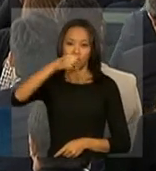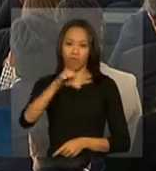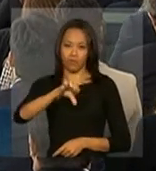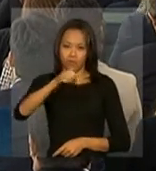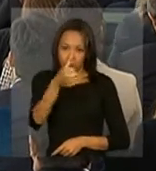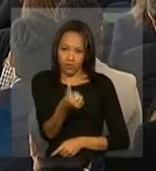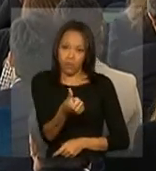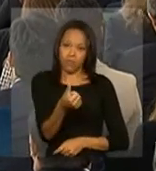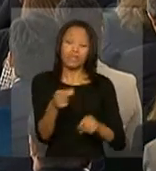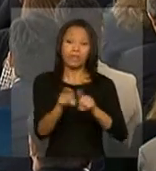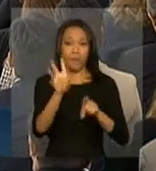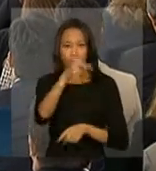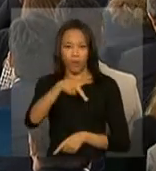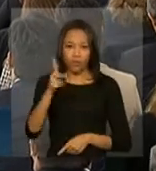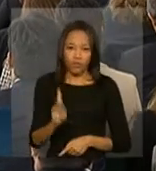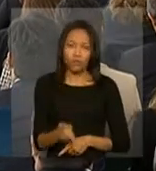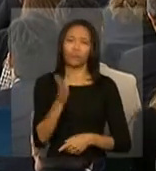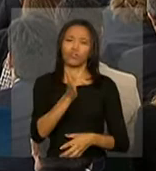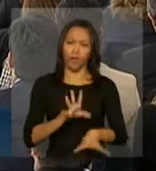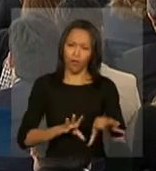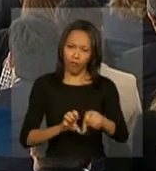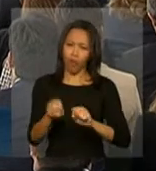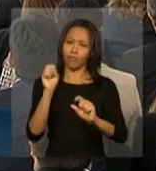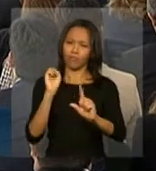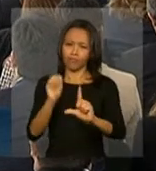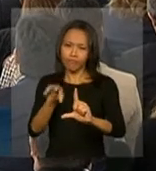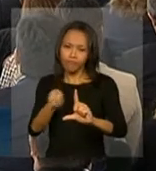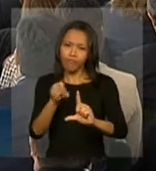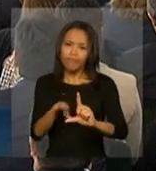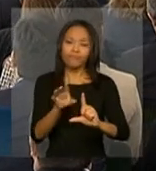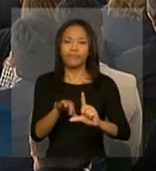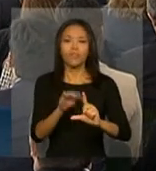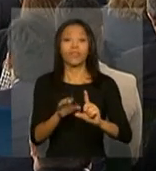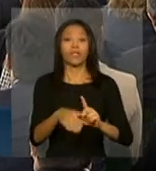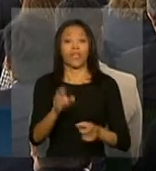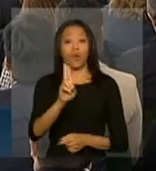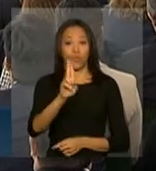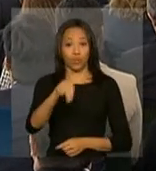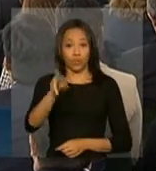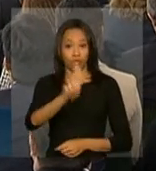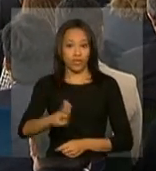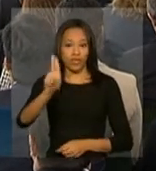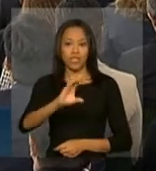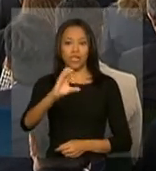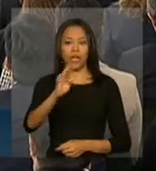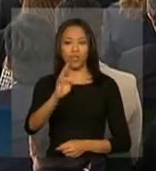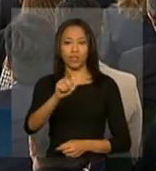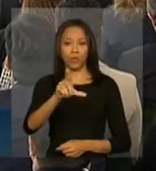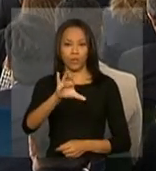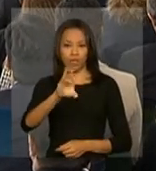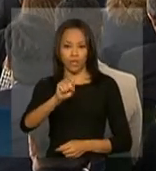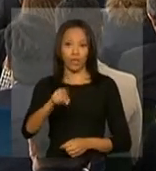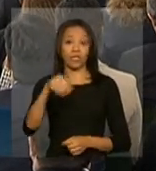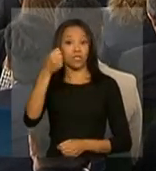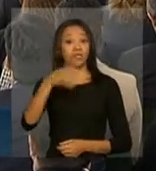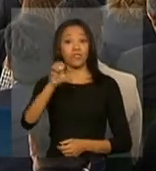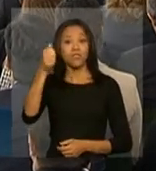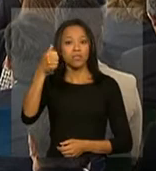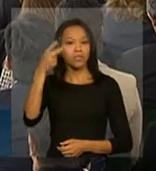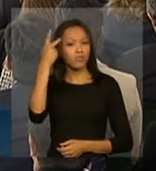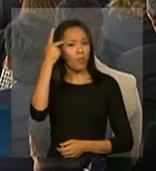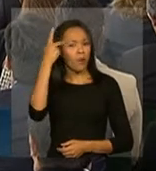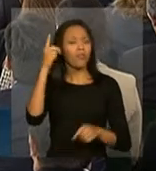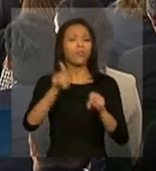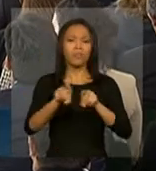1996. Professor licenciado de Economia na Pontifícia Universidade Católica de São Paulo e da Universidade Estadual de